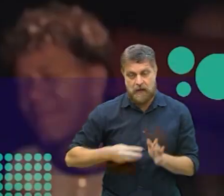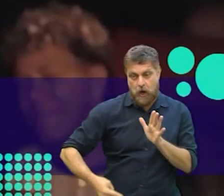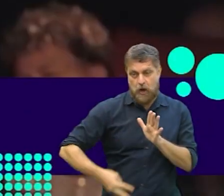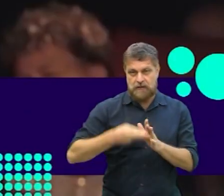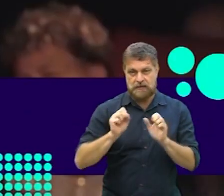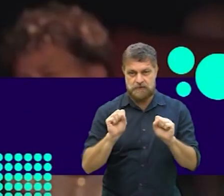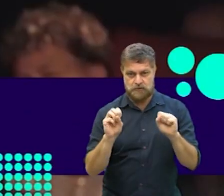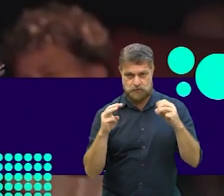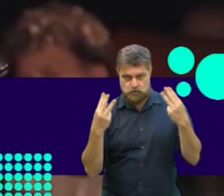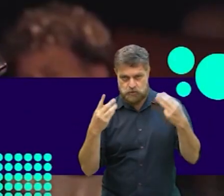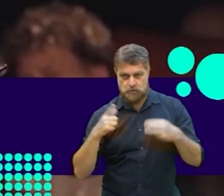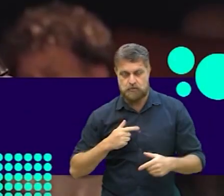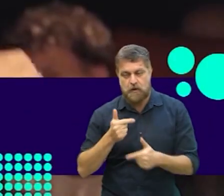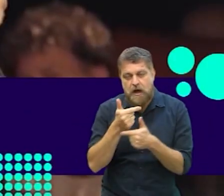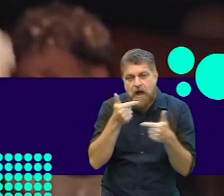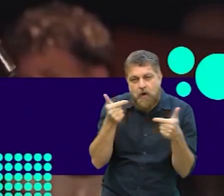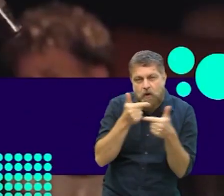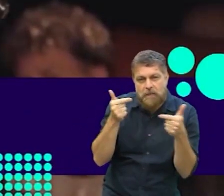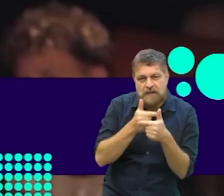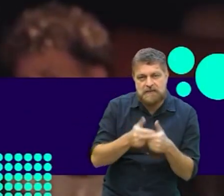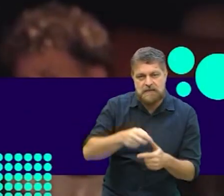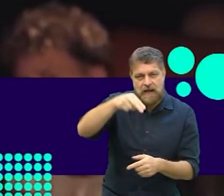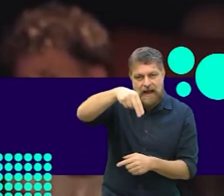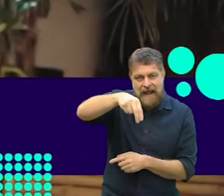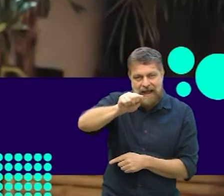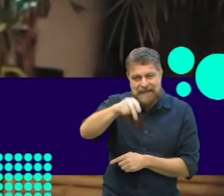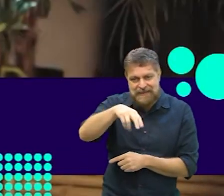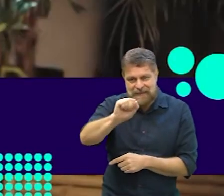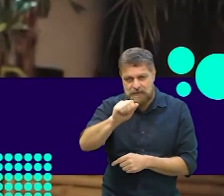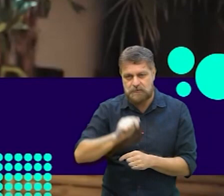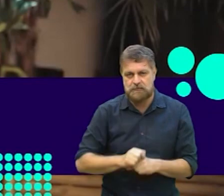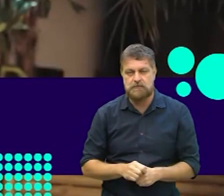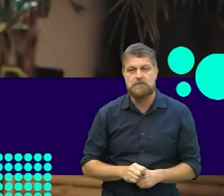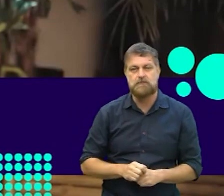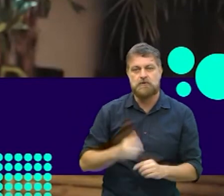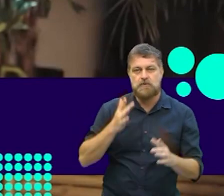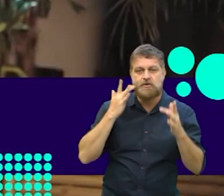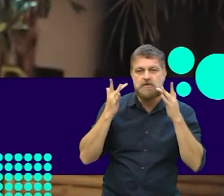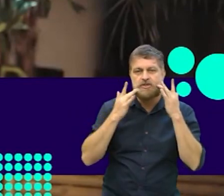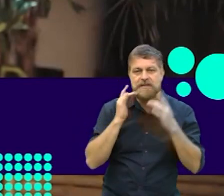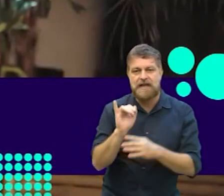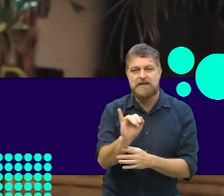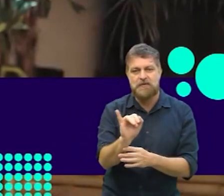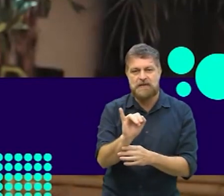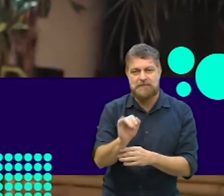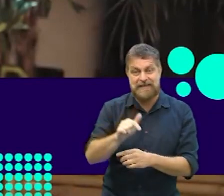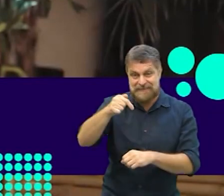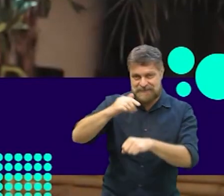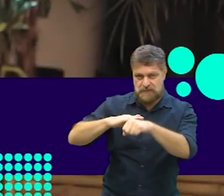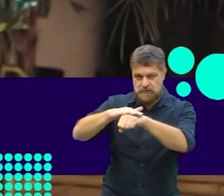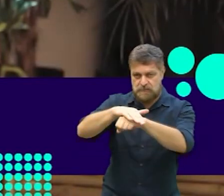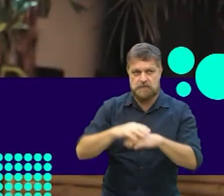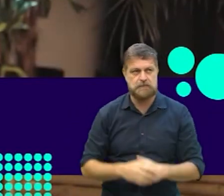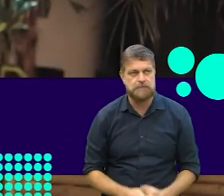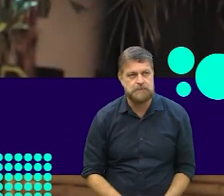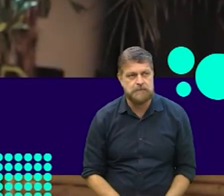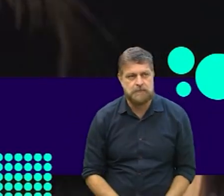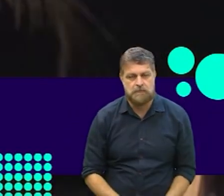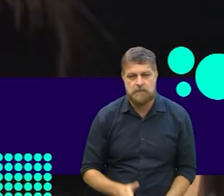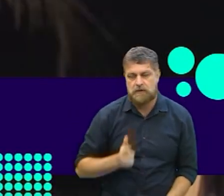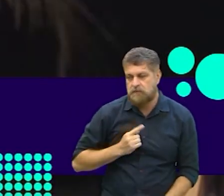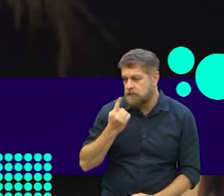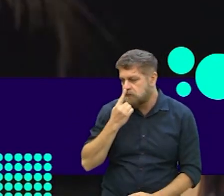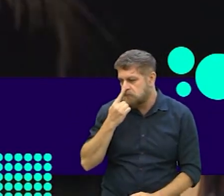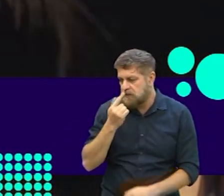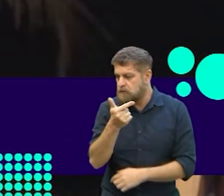show solo da carreira do comediante Nando Viana, no Teatro Iguatemi, às 7 da noite. Eu nem tinha tanta